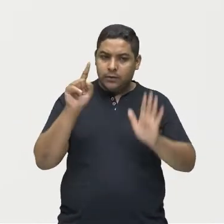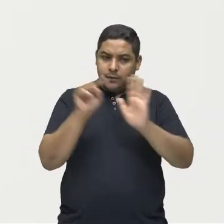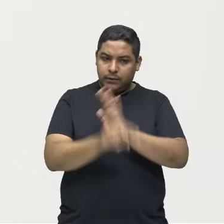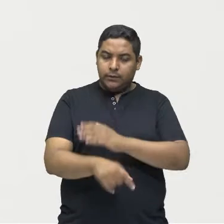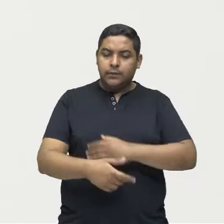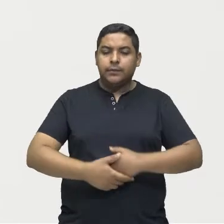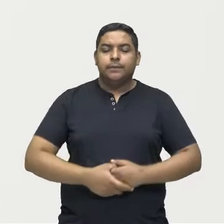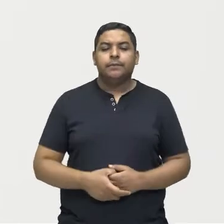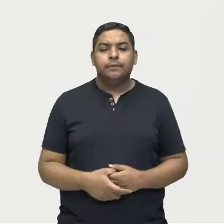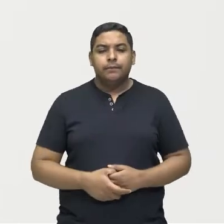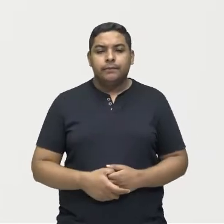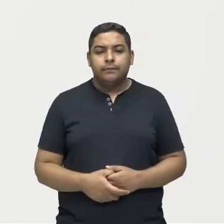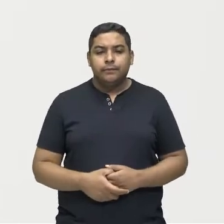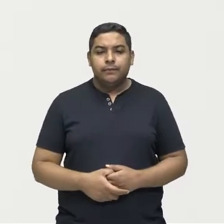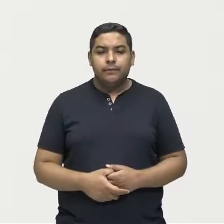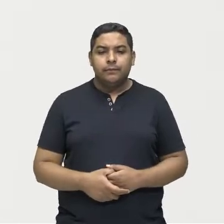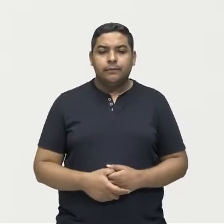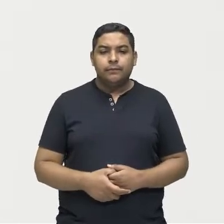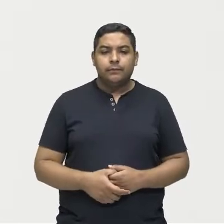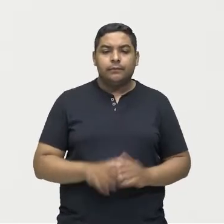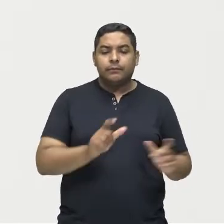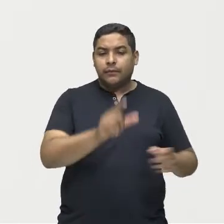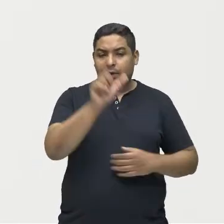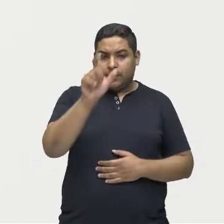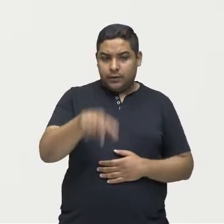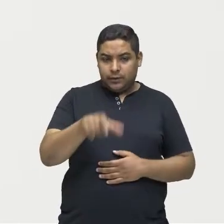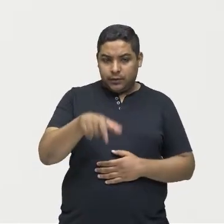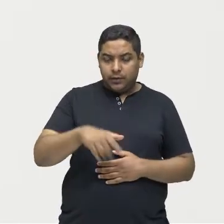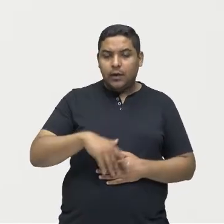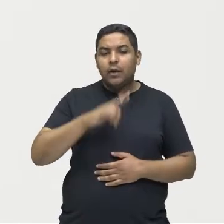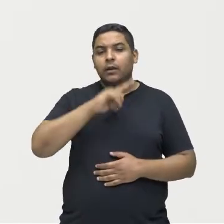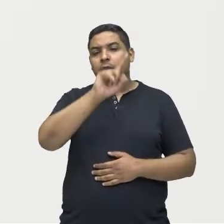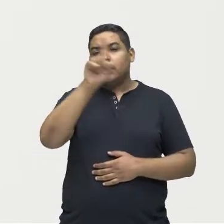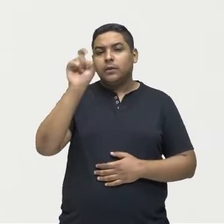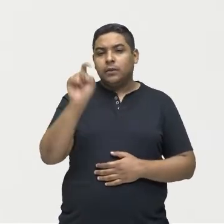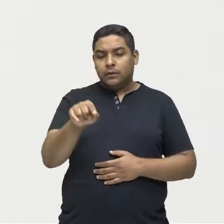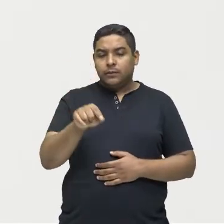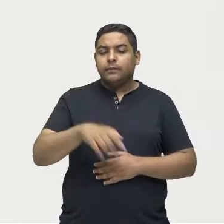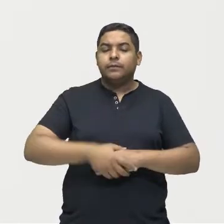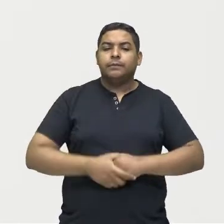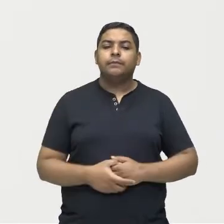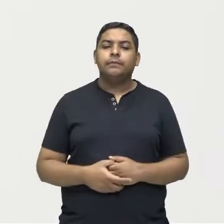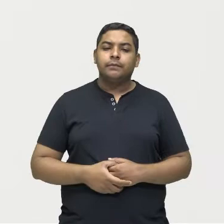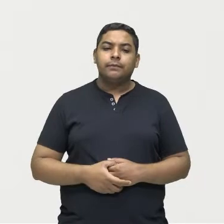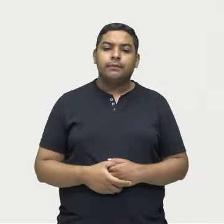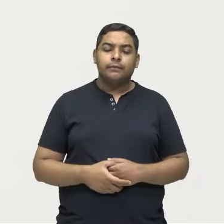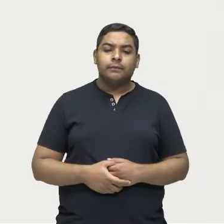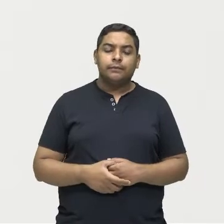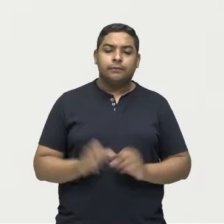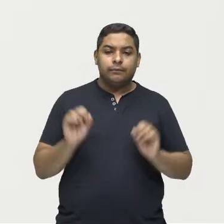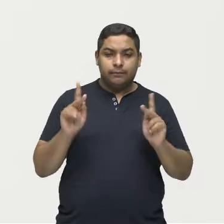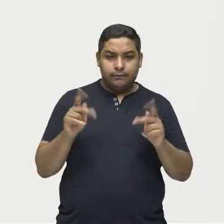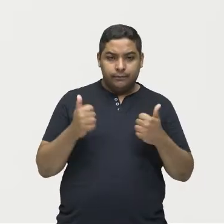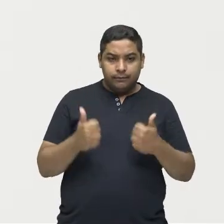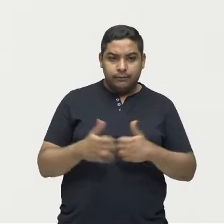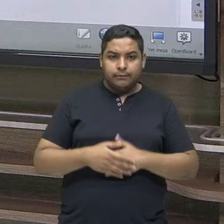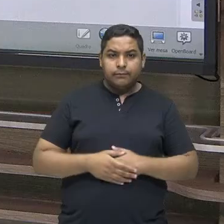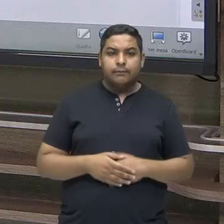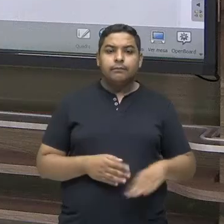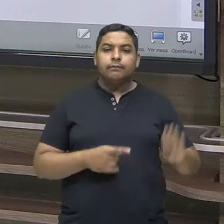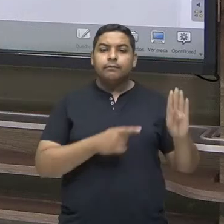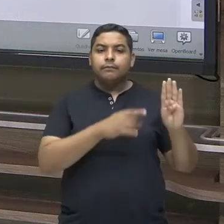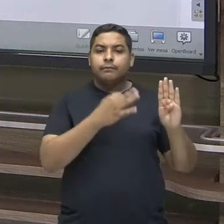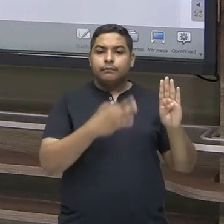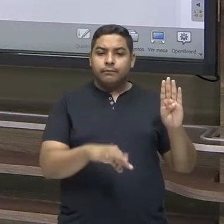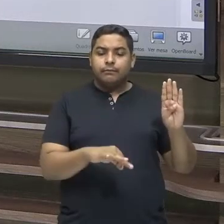então, nós sempre teremos o sujeito e, claro, aqui no final, o question mark. Tá certo, gente? Então, é a letra B a